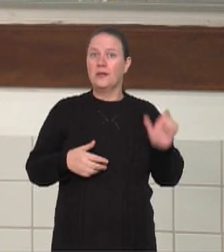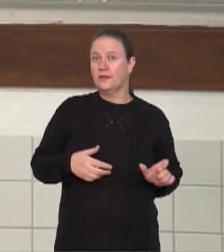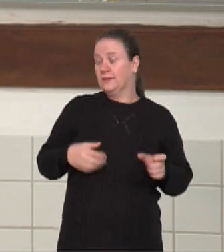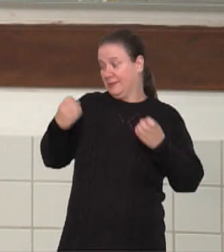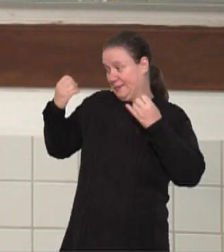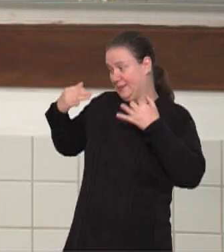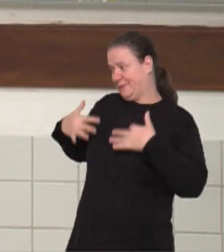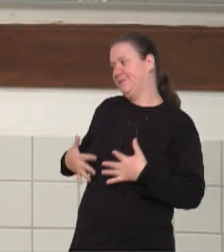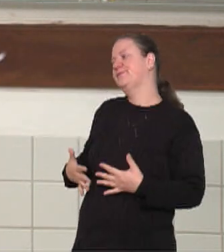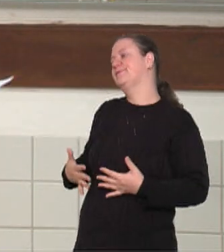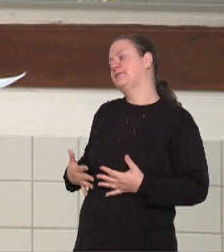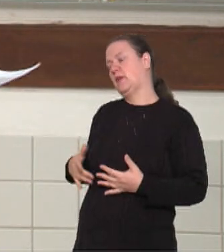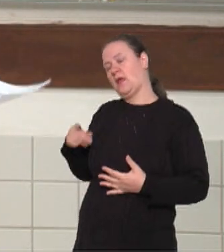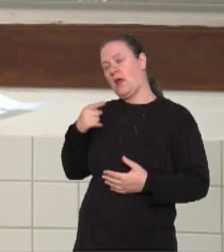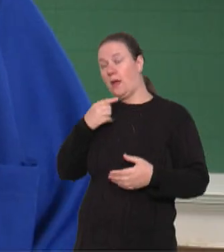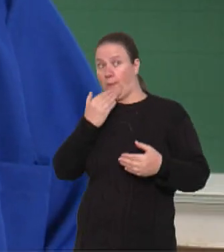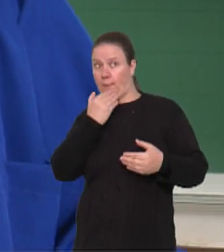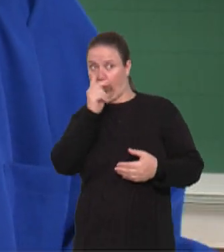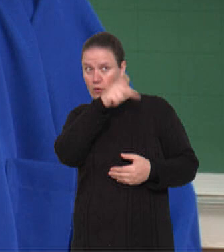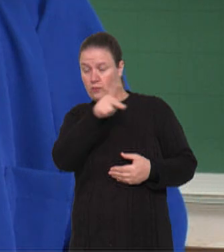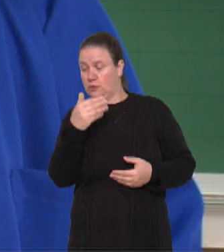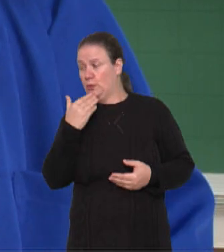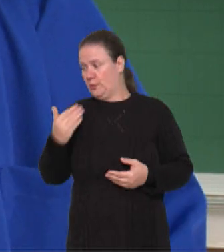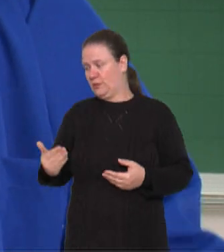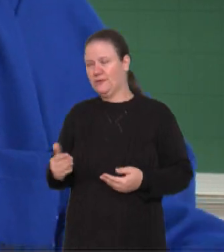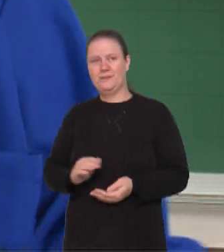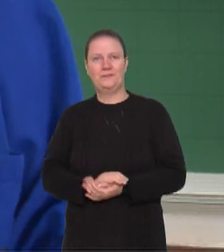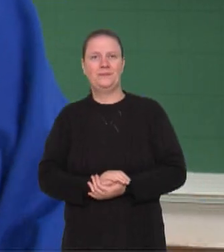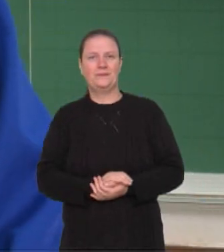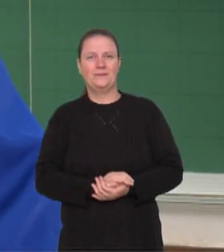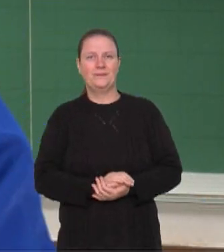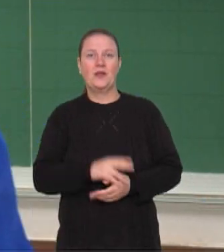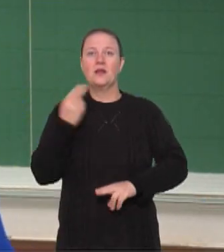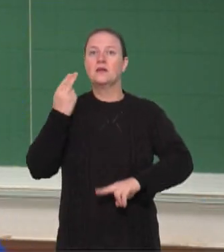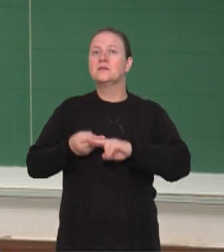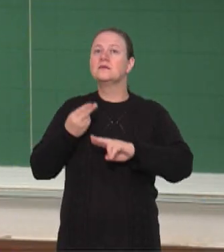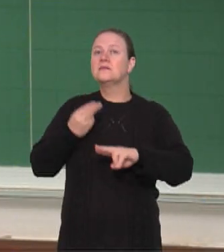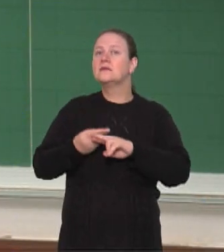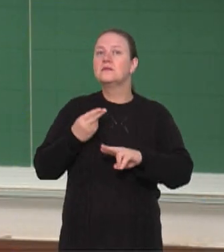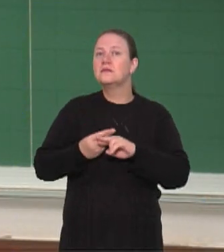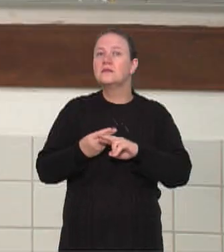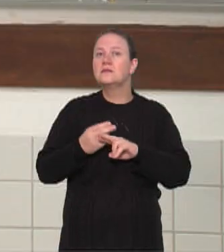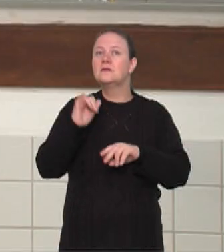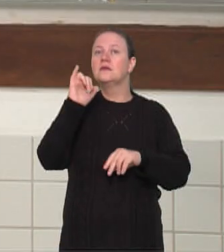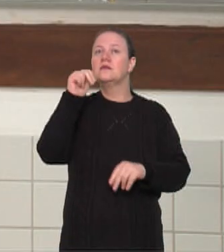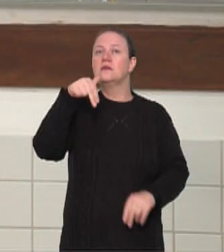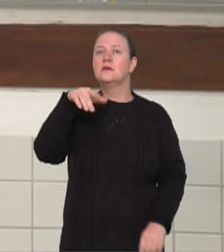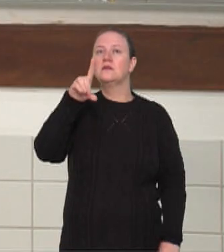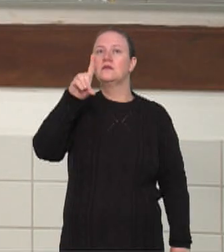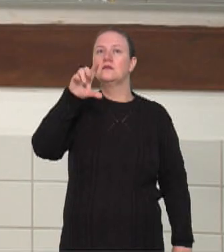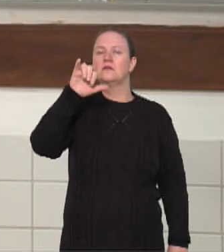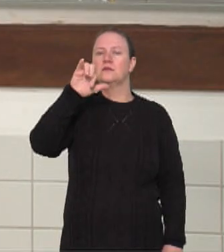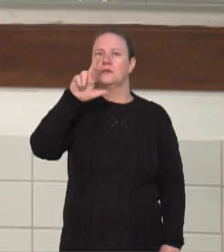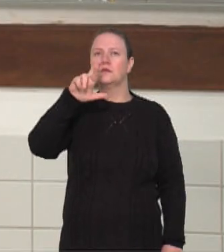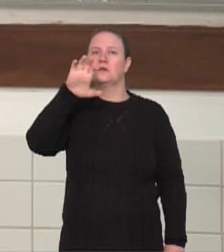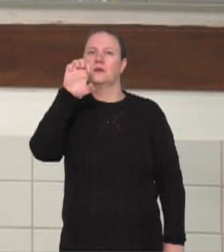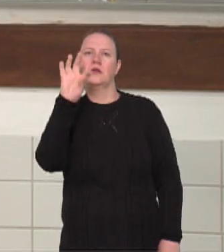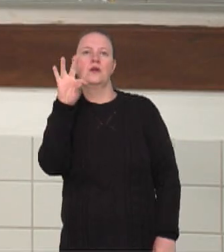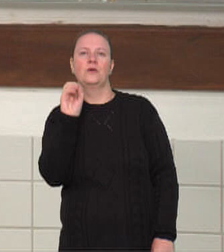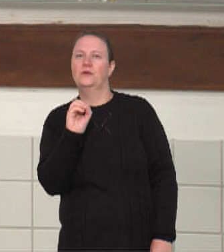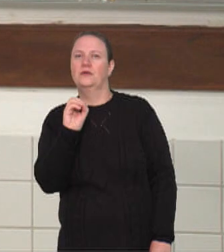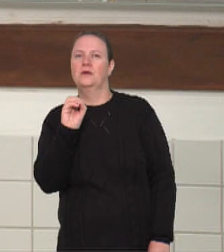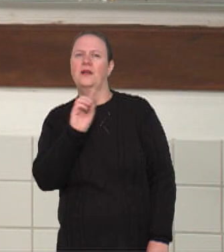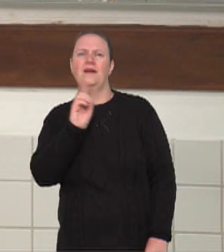vai contar o que a professora disse, geralmente ela vai utilizar o discurso indireto. Ela não vai dizer,